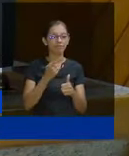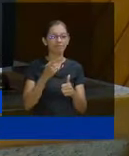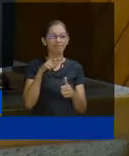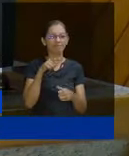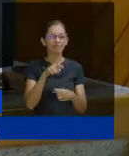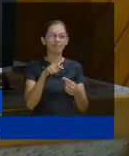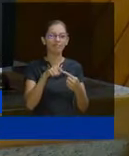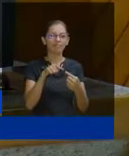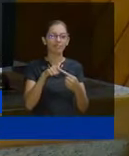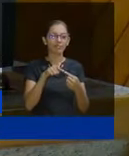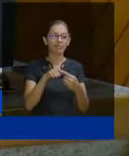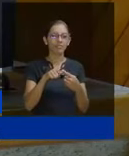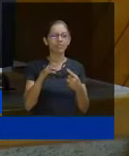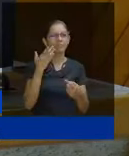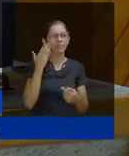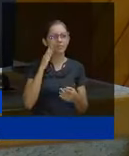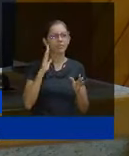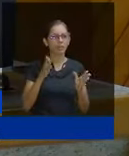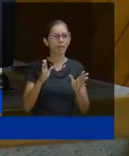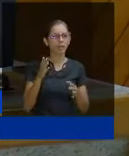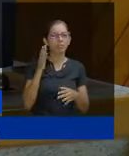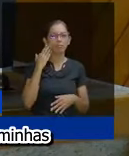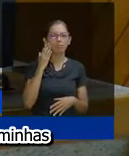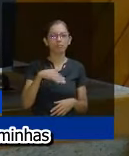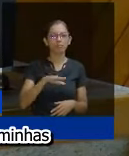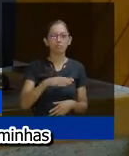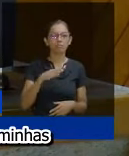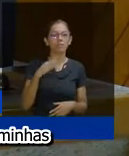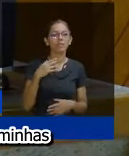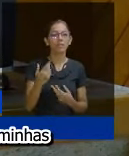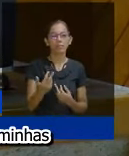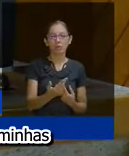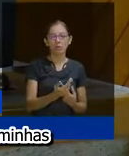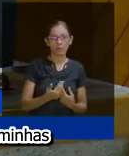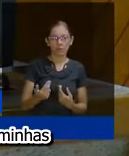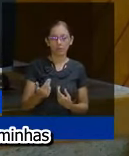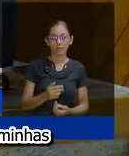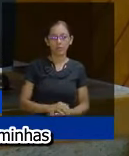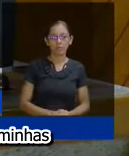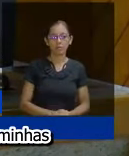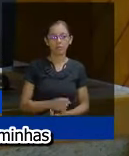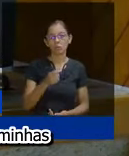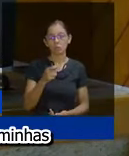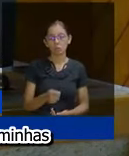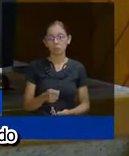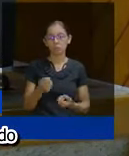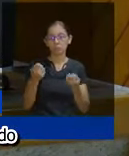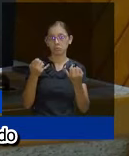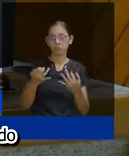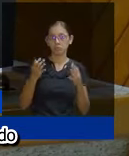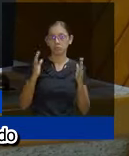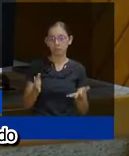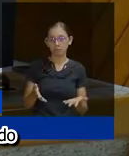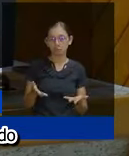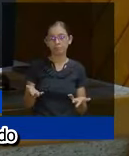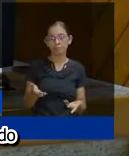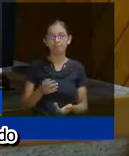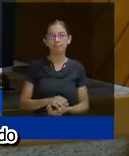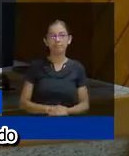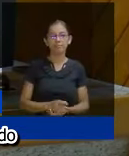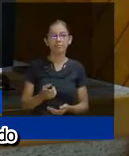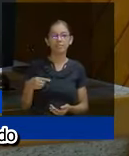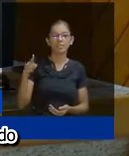o juiz da zona eleitoral entendeu de lhe dar o efeito suspensivo a quando da decisão as minhas manifestações